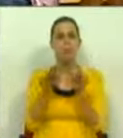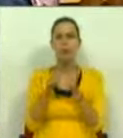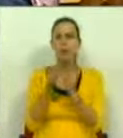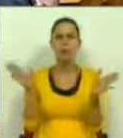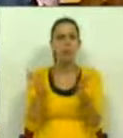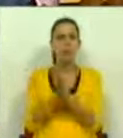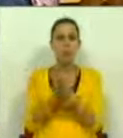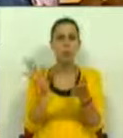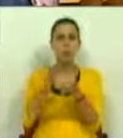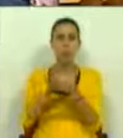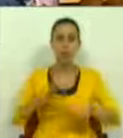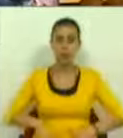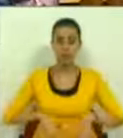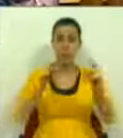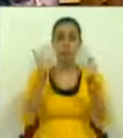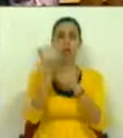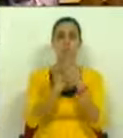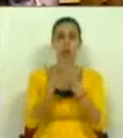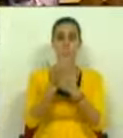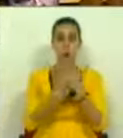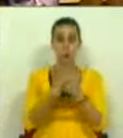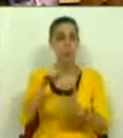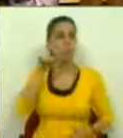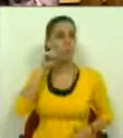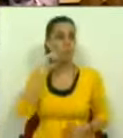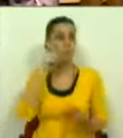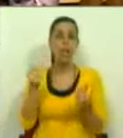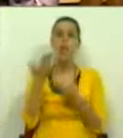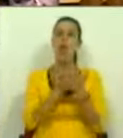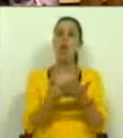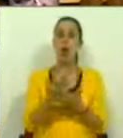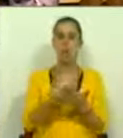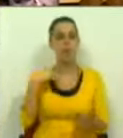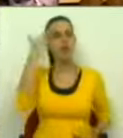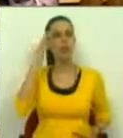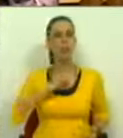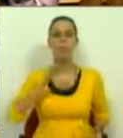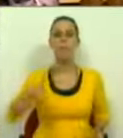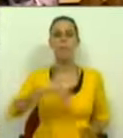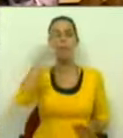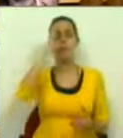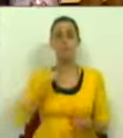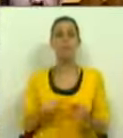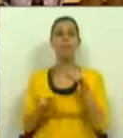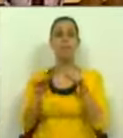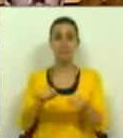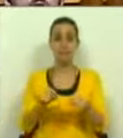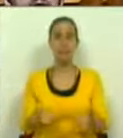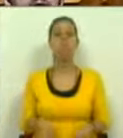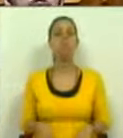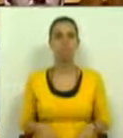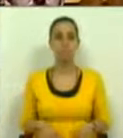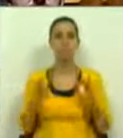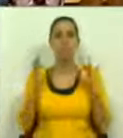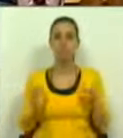tudo isto com o crescimento da economia, com o crescimento sólido da economia, julgo, Sr. Primeiro-Ministro, que estas sim